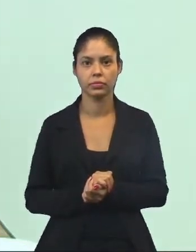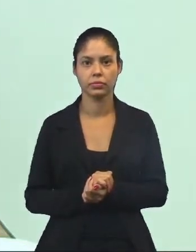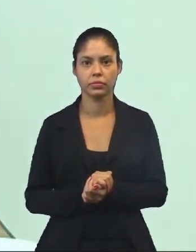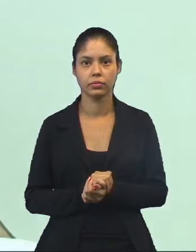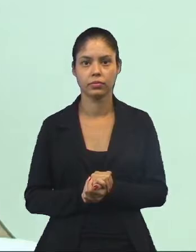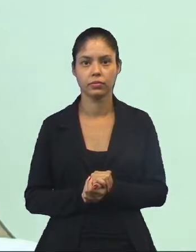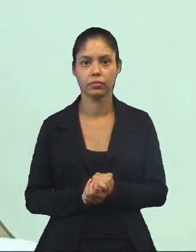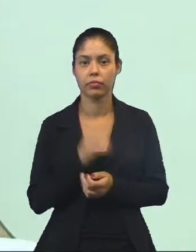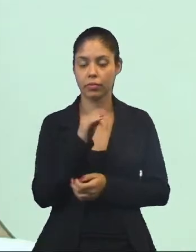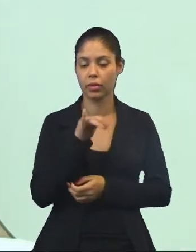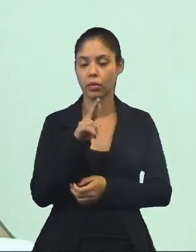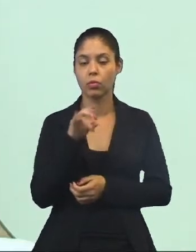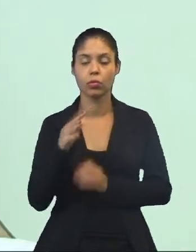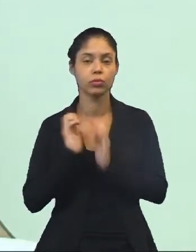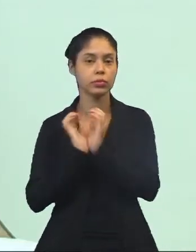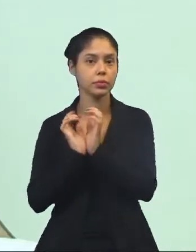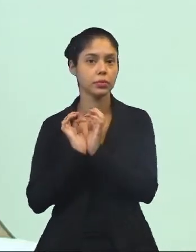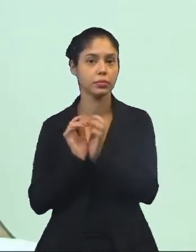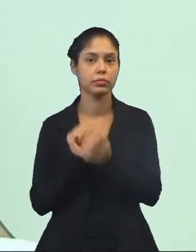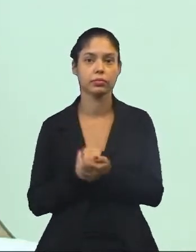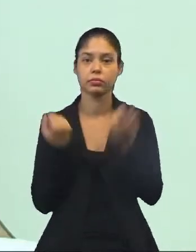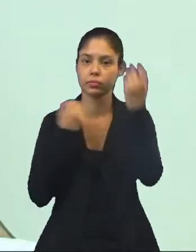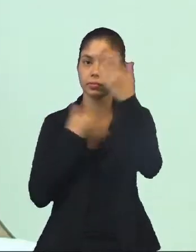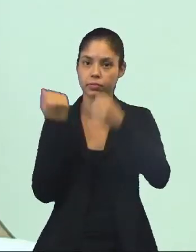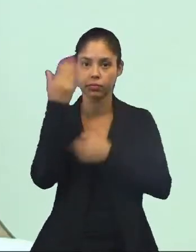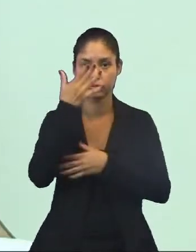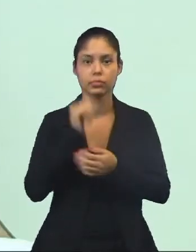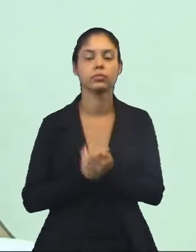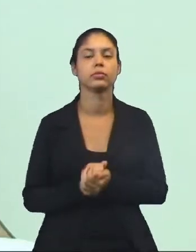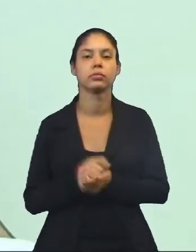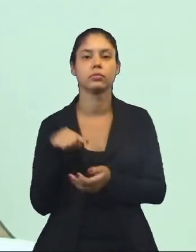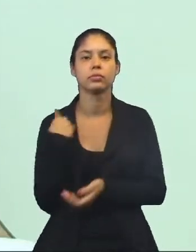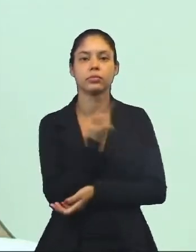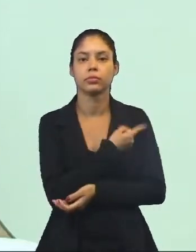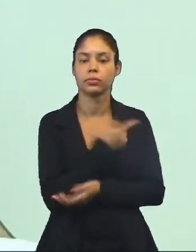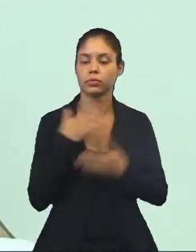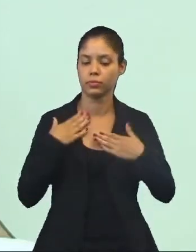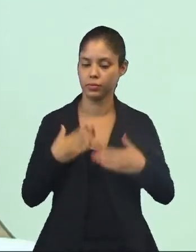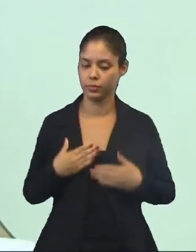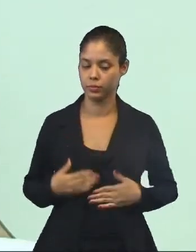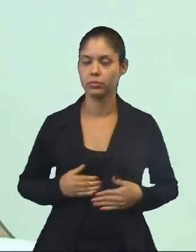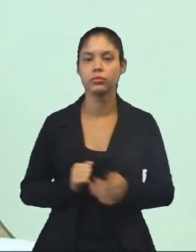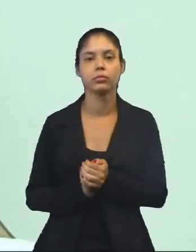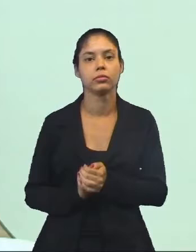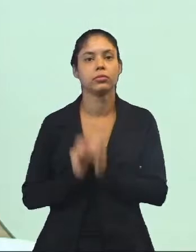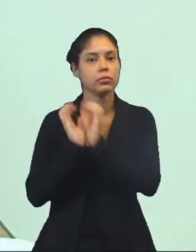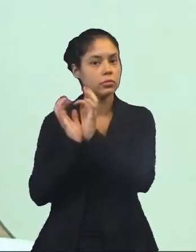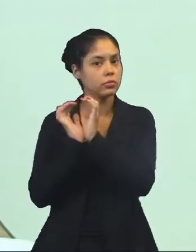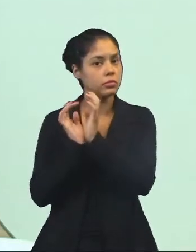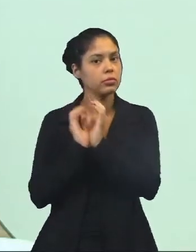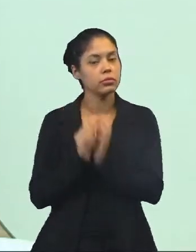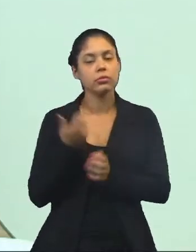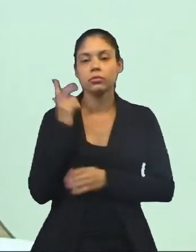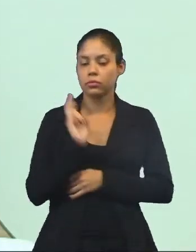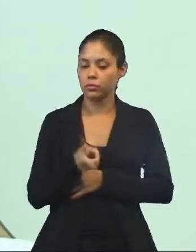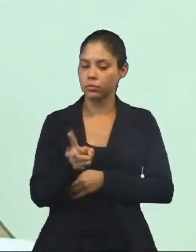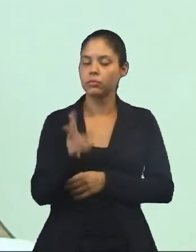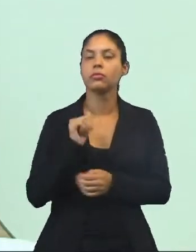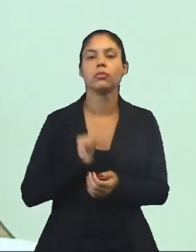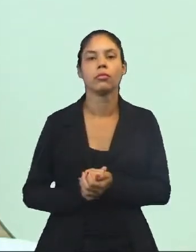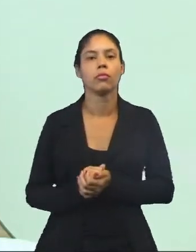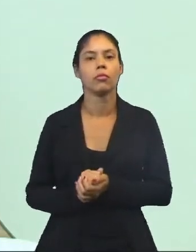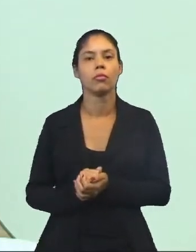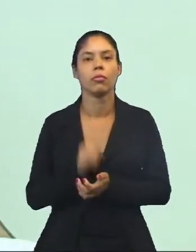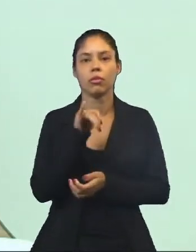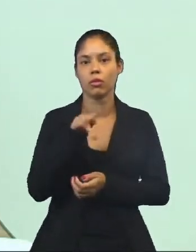de mandar impulsos nervosos, né, aos órgãos vitais em funcionamento que estão em nosso corpo. Então, nosso cérebro ele continua mandando esses impulsos